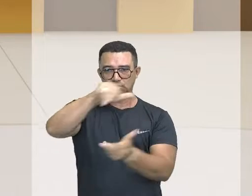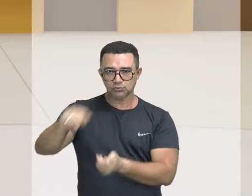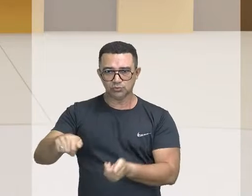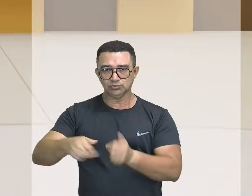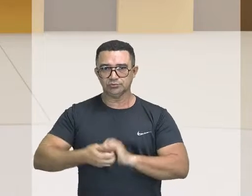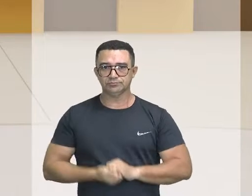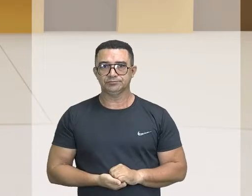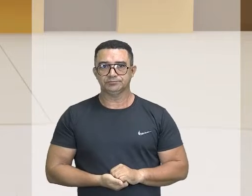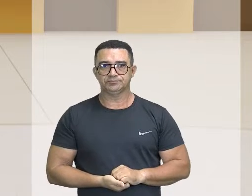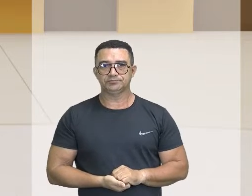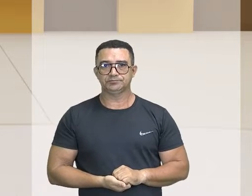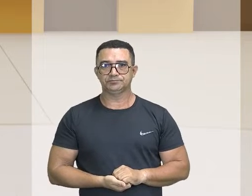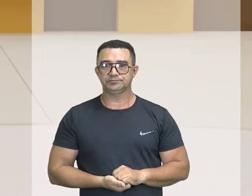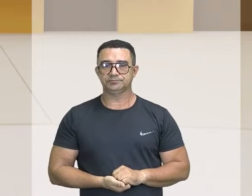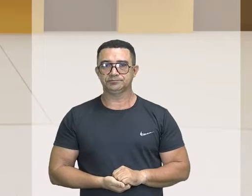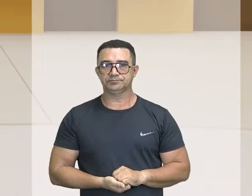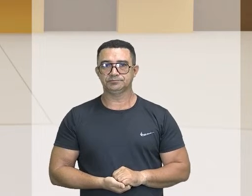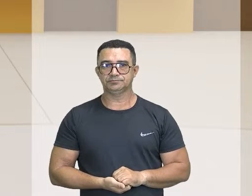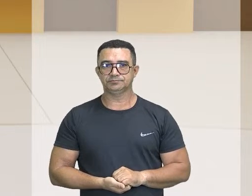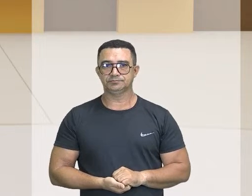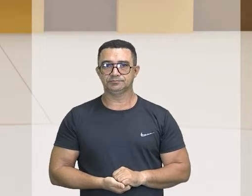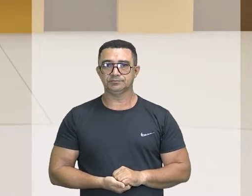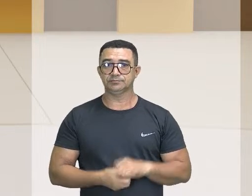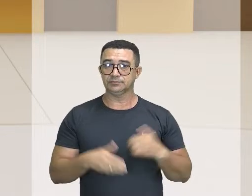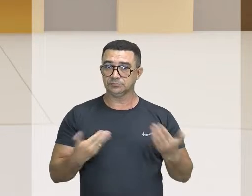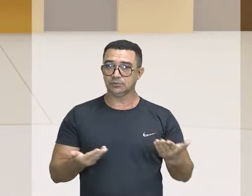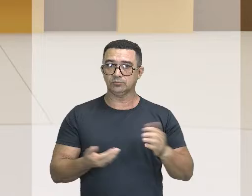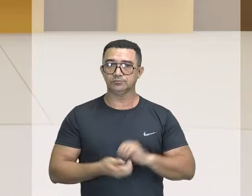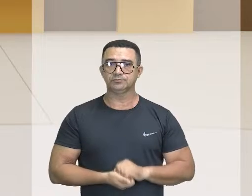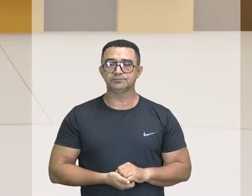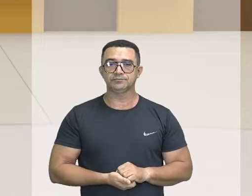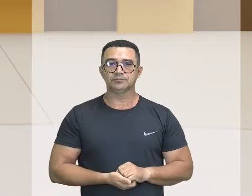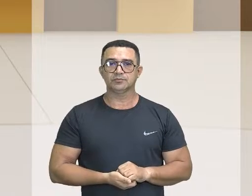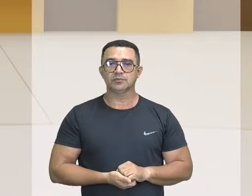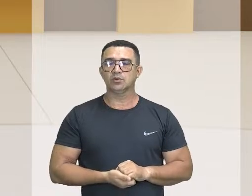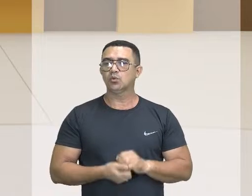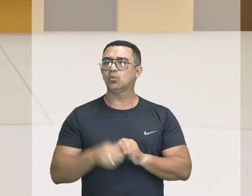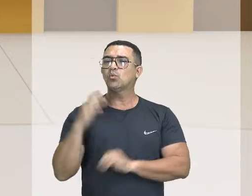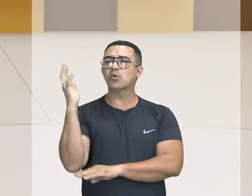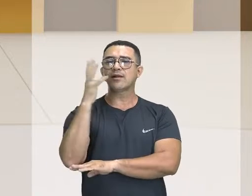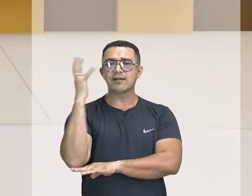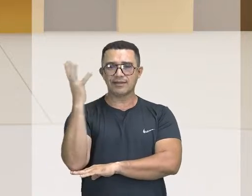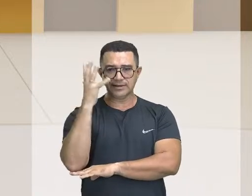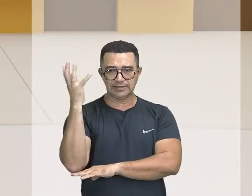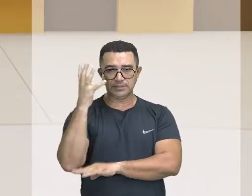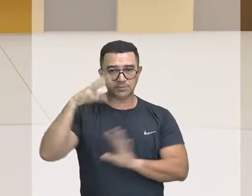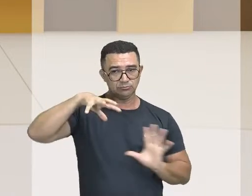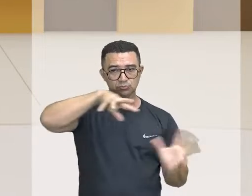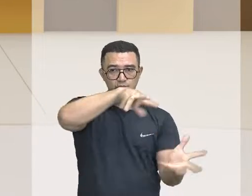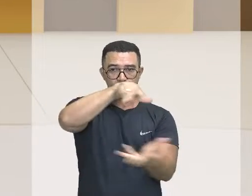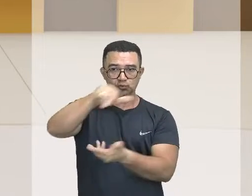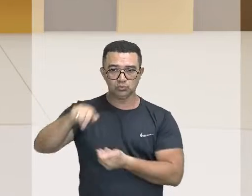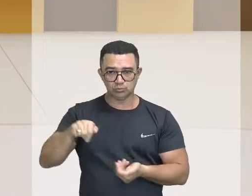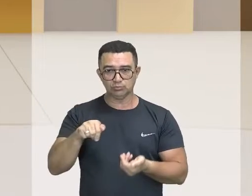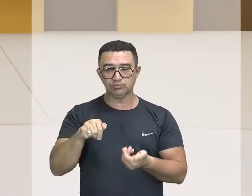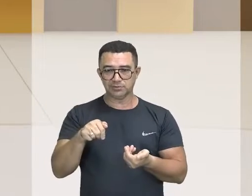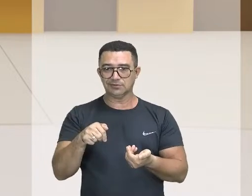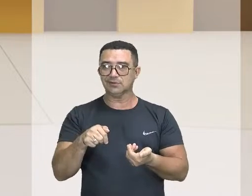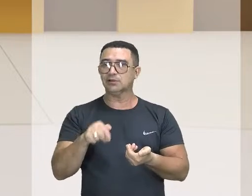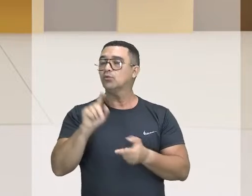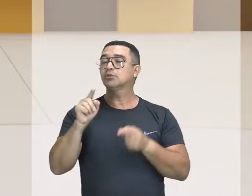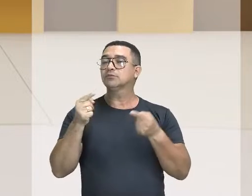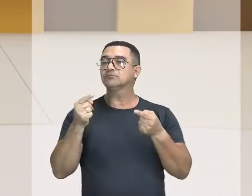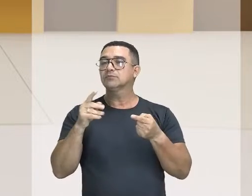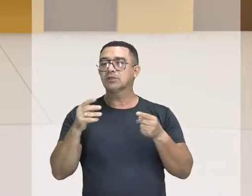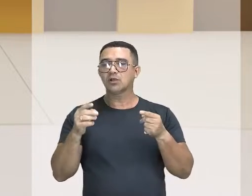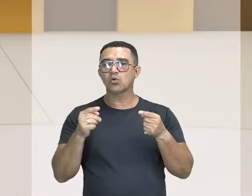da retroalimentação. Exatamente. Olha só, o clima da Terra, o clima no nosso planeta, ele está ligado a